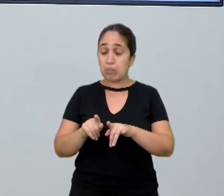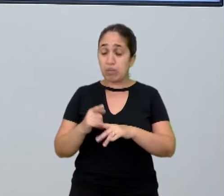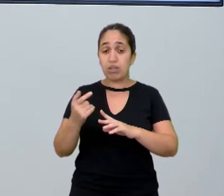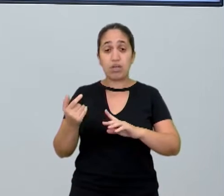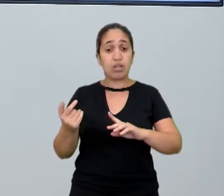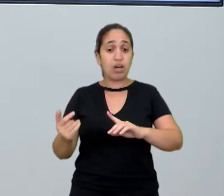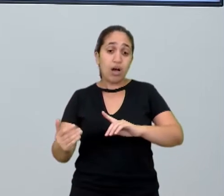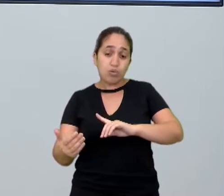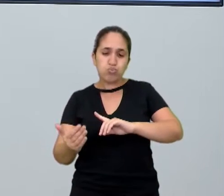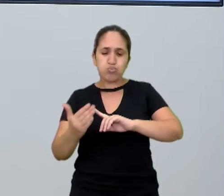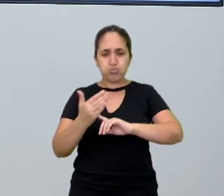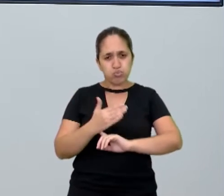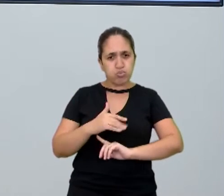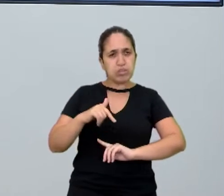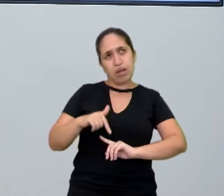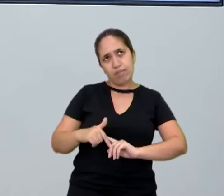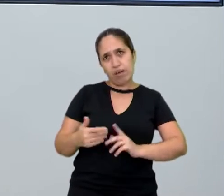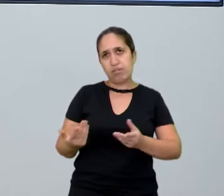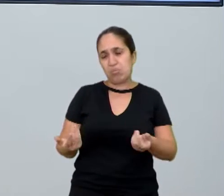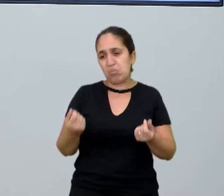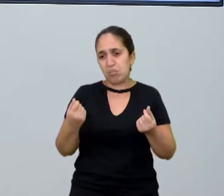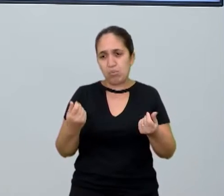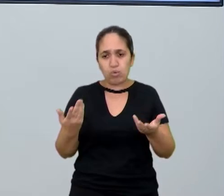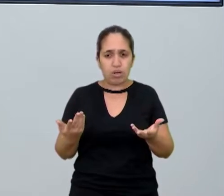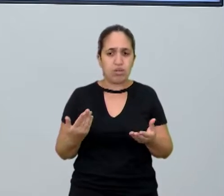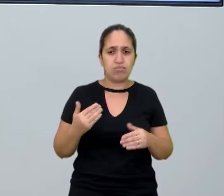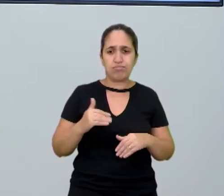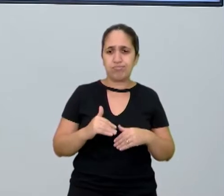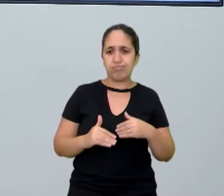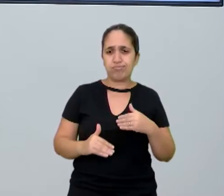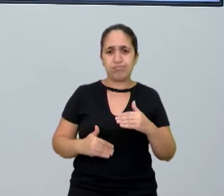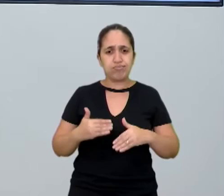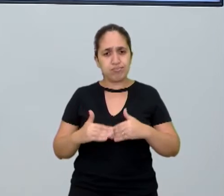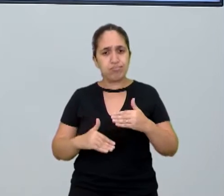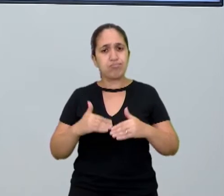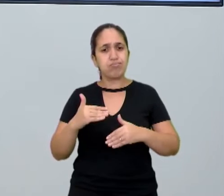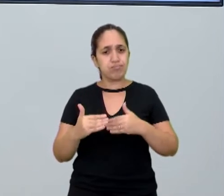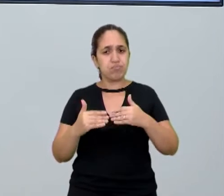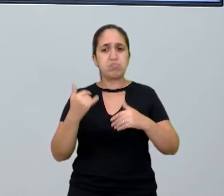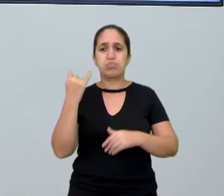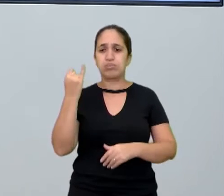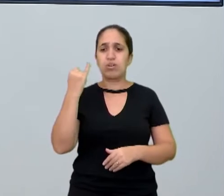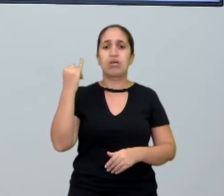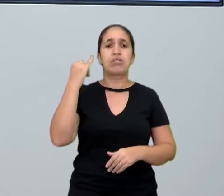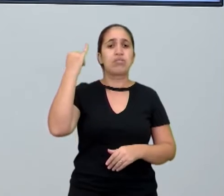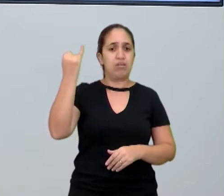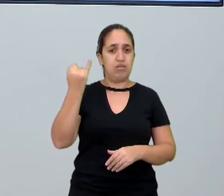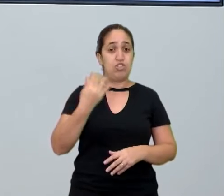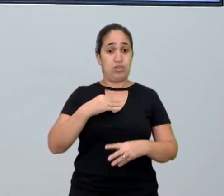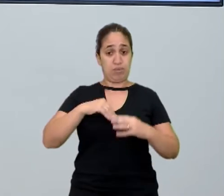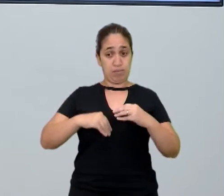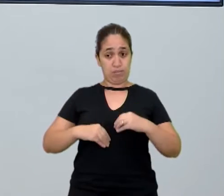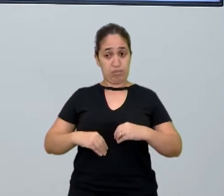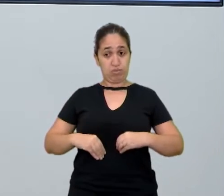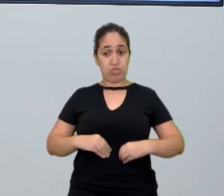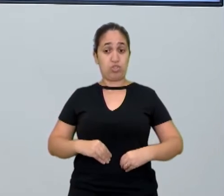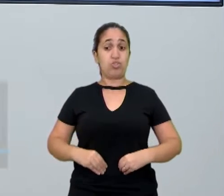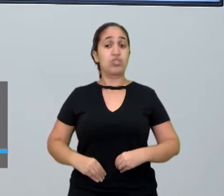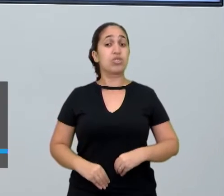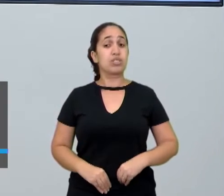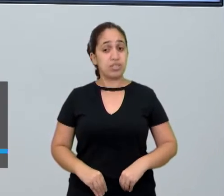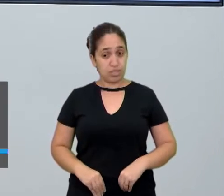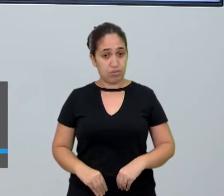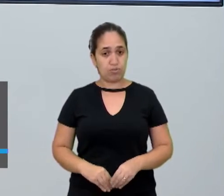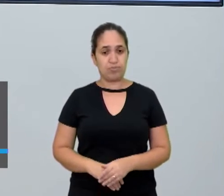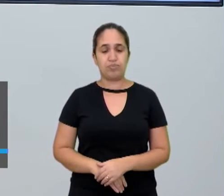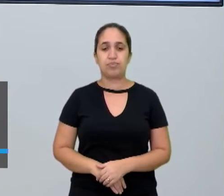aí, né, vai ser aí, né, essas células nervosas serão aí fatores importantes para a regulação da